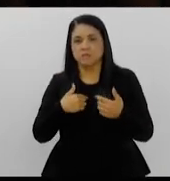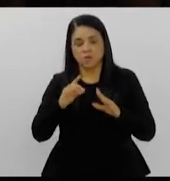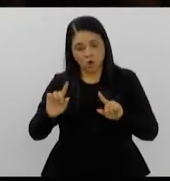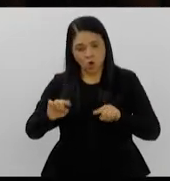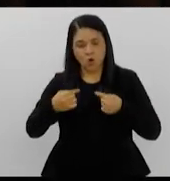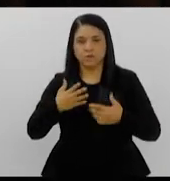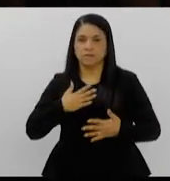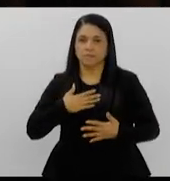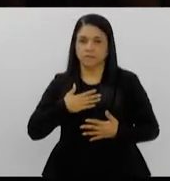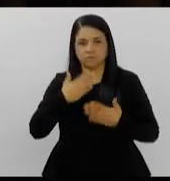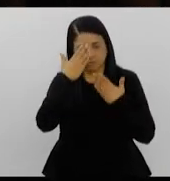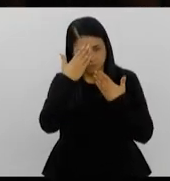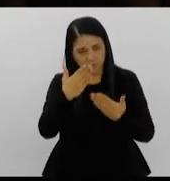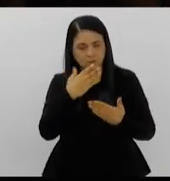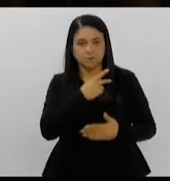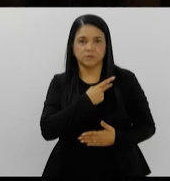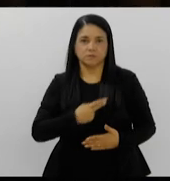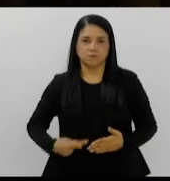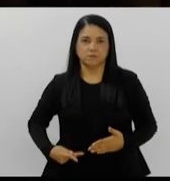mim. Obrigado, presidente.